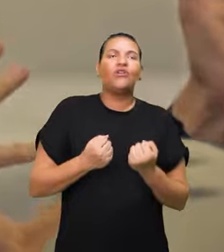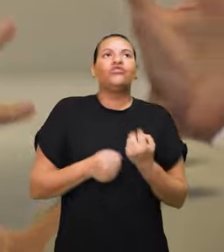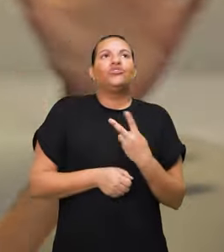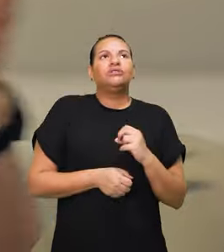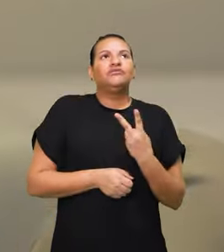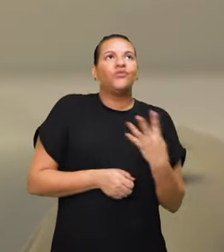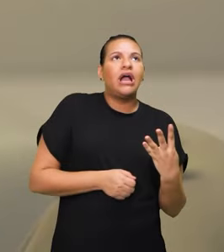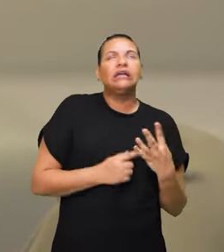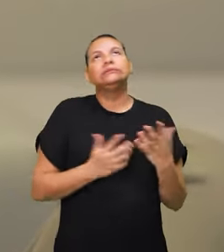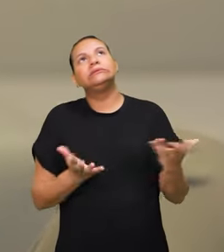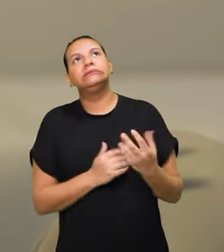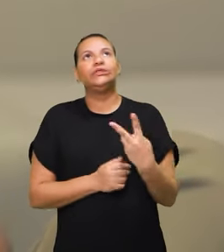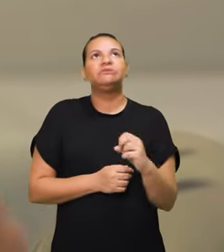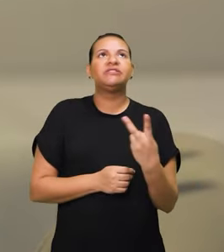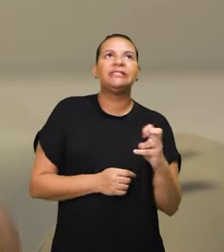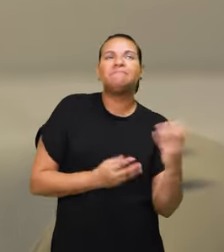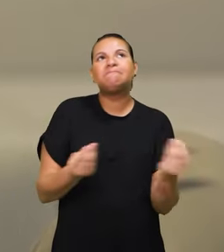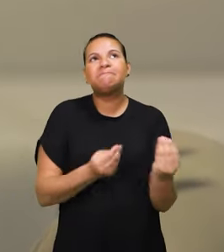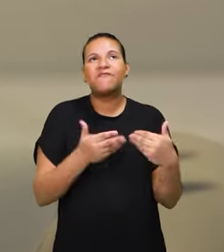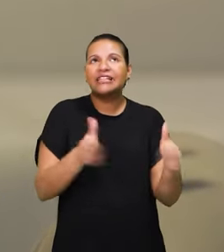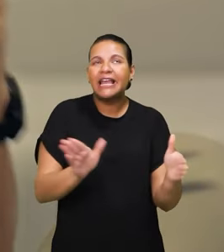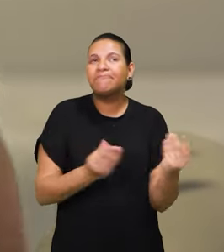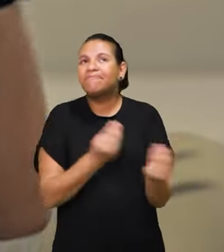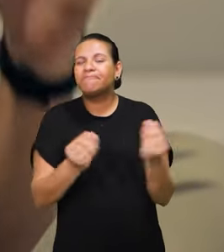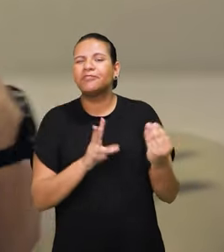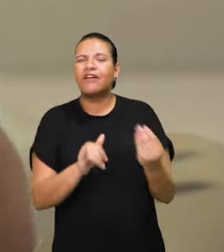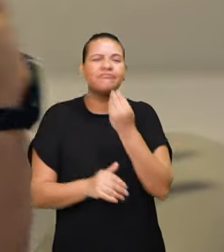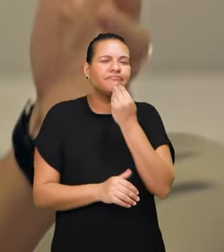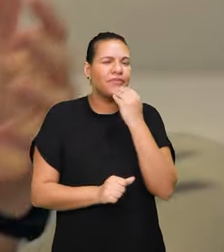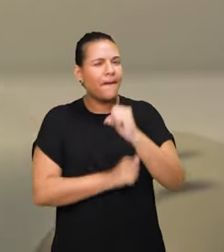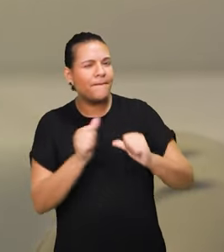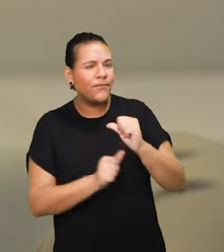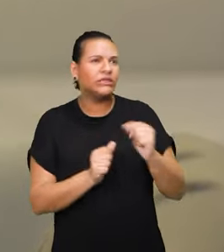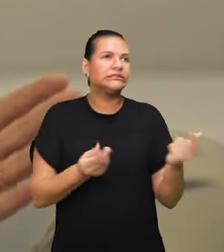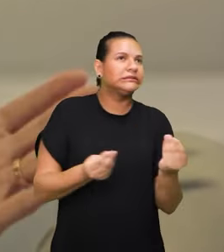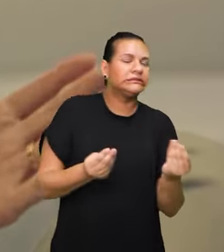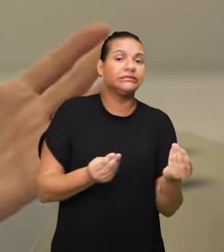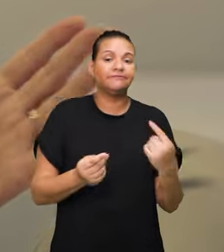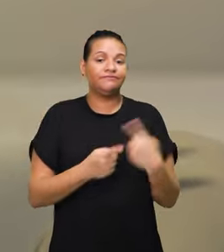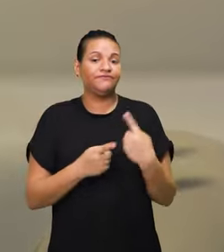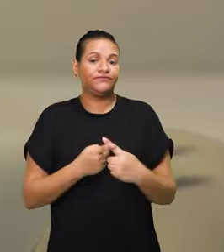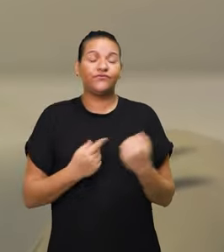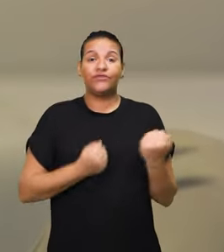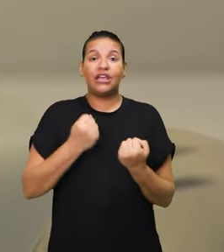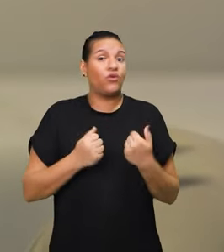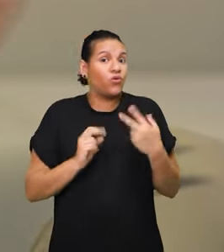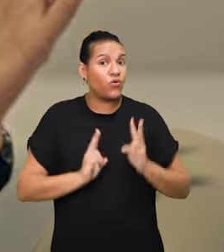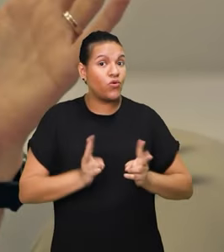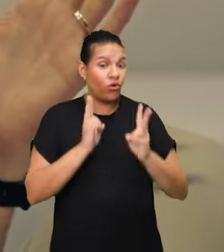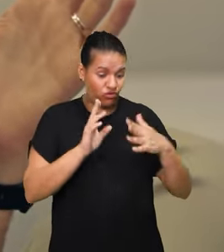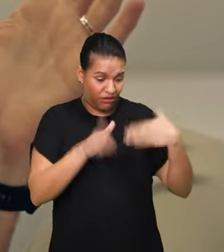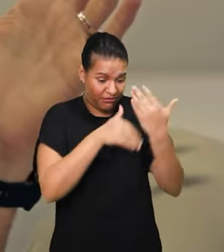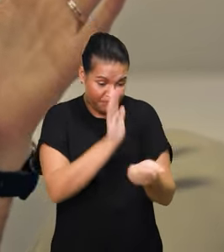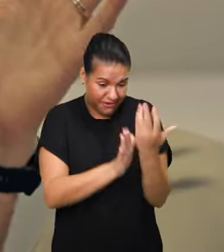estrear o carro em 24 25 para fazer mais mudanças né coisa que a gente já tinha né como qualquer como a gente falou desde do princípio né O carro novo É um carro que a gente